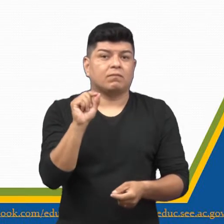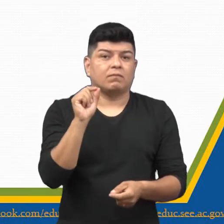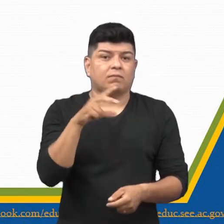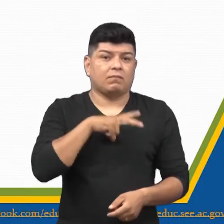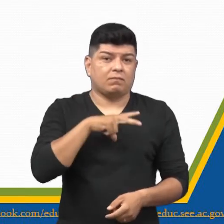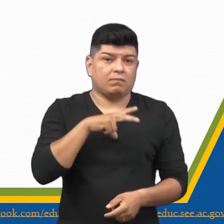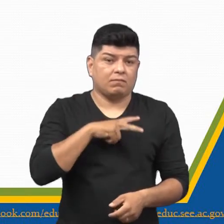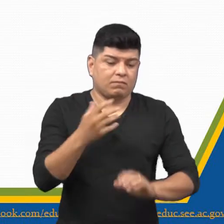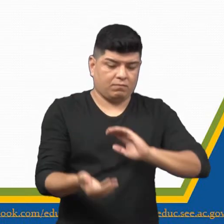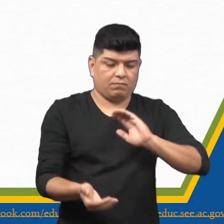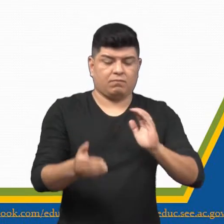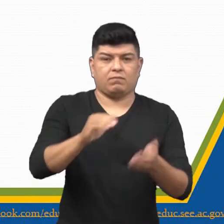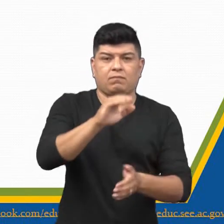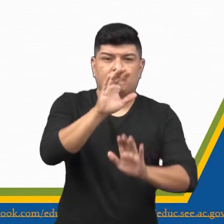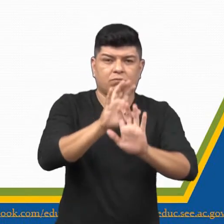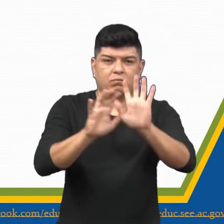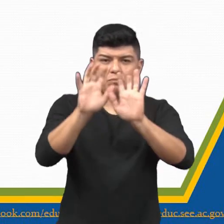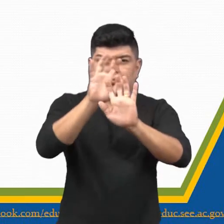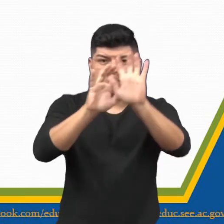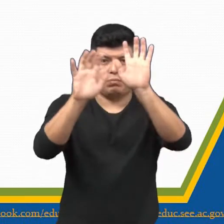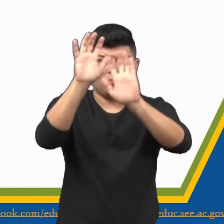particularidades das transformações gasosas.